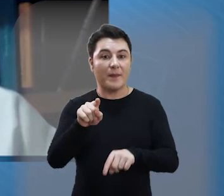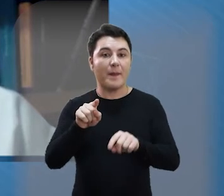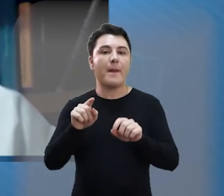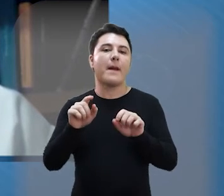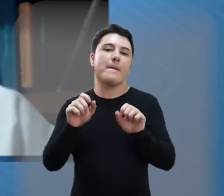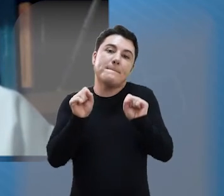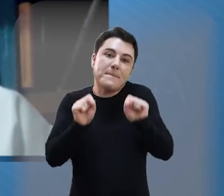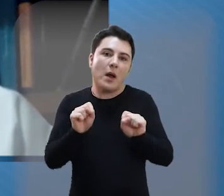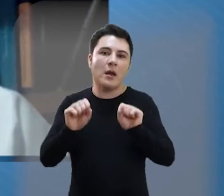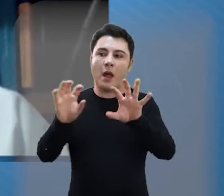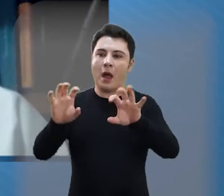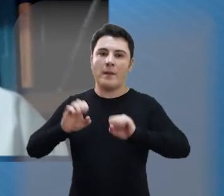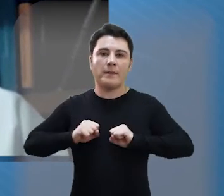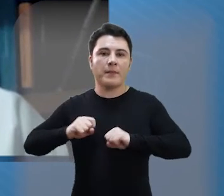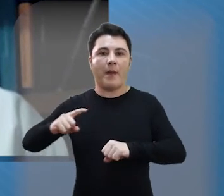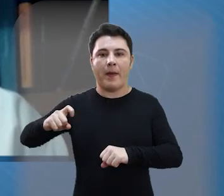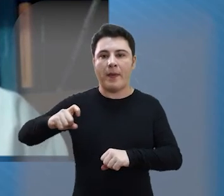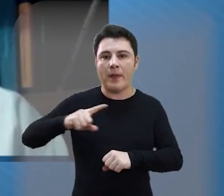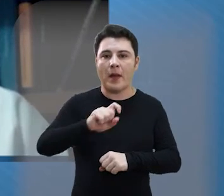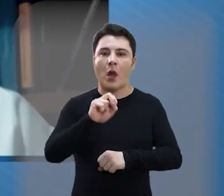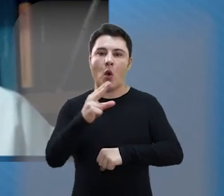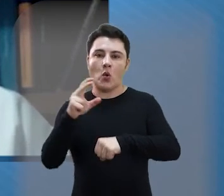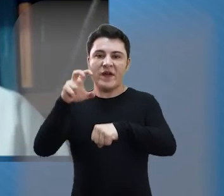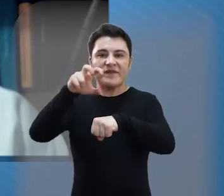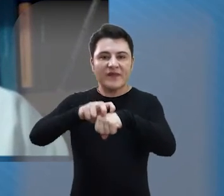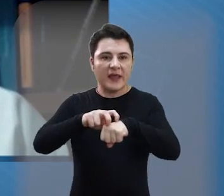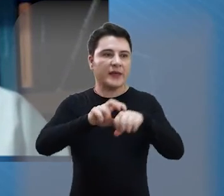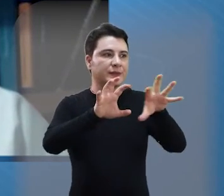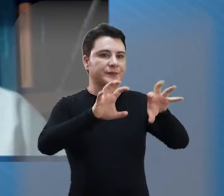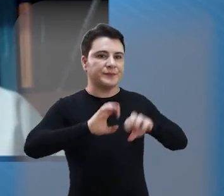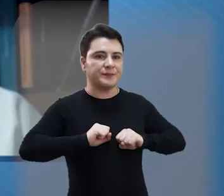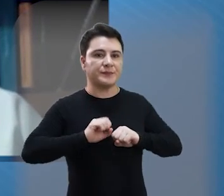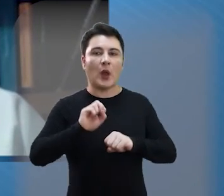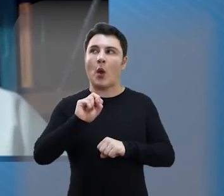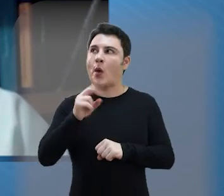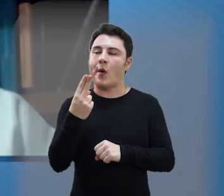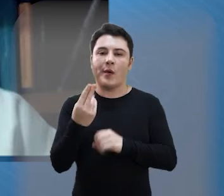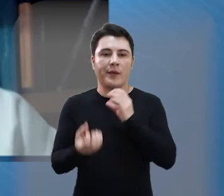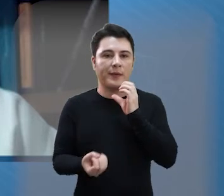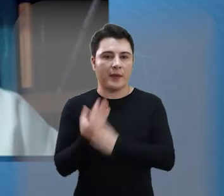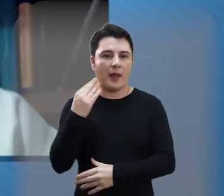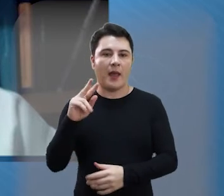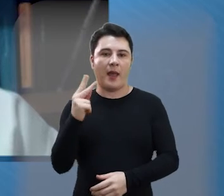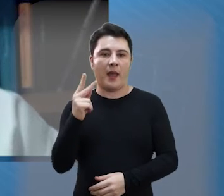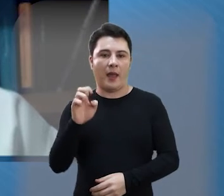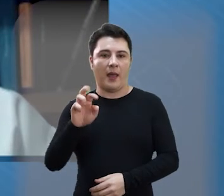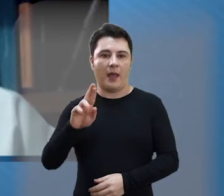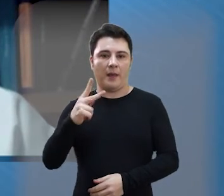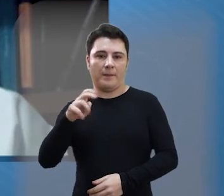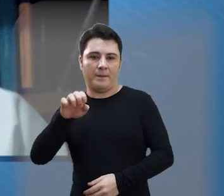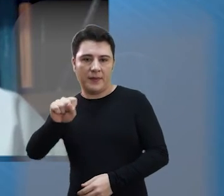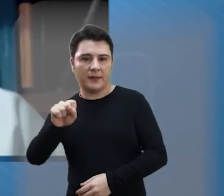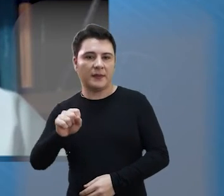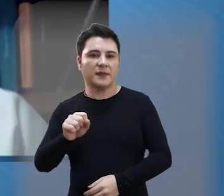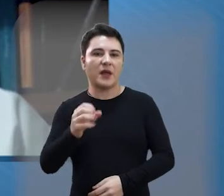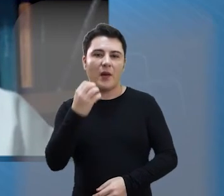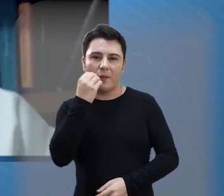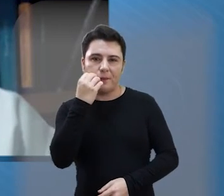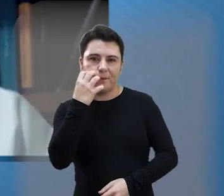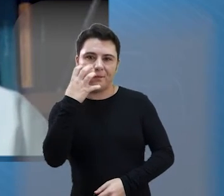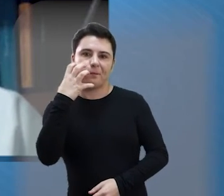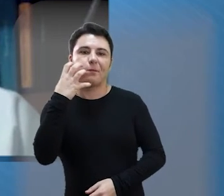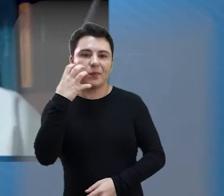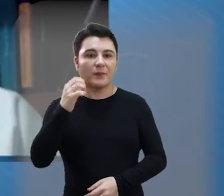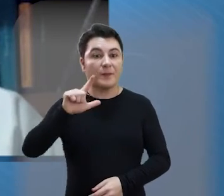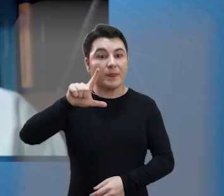pele. Você abriu sua pele a infecções bacterianas, principalmente, mas as infecções virais, ao aparecimento de um